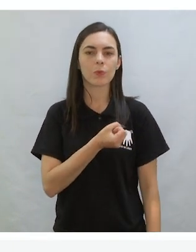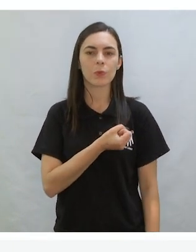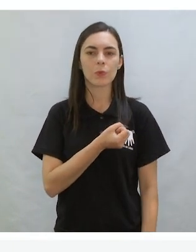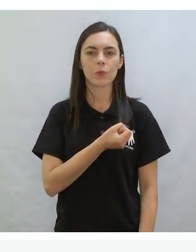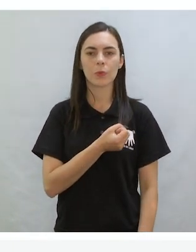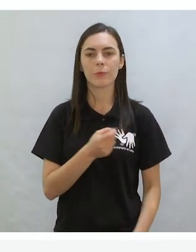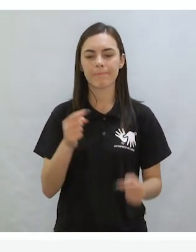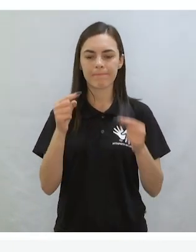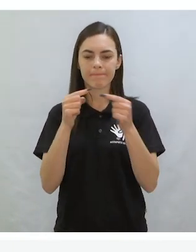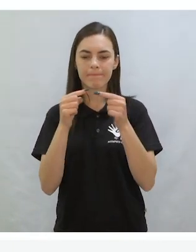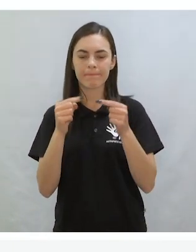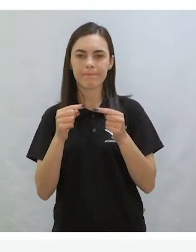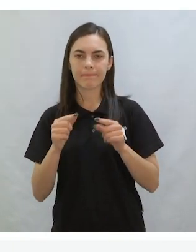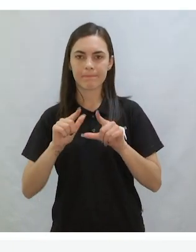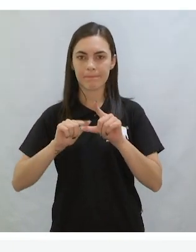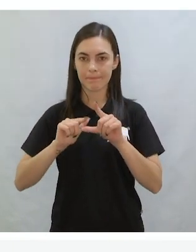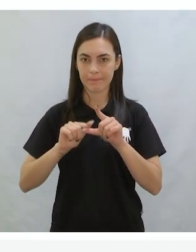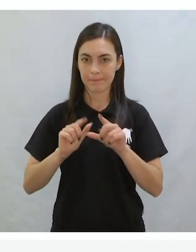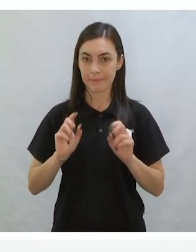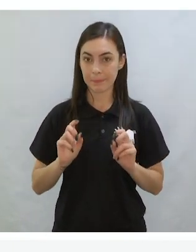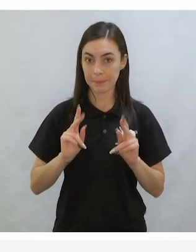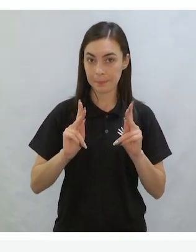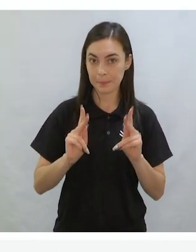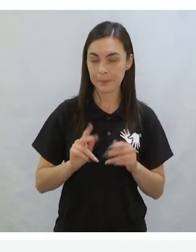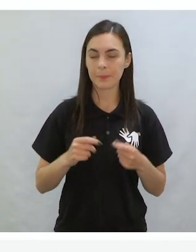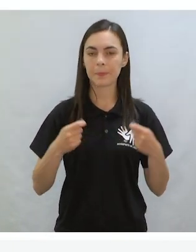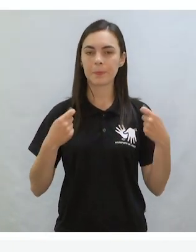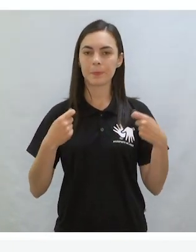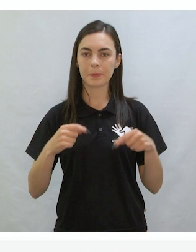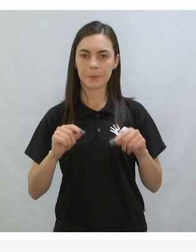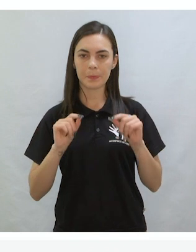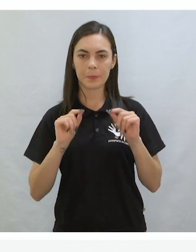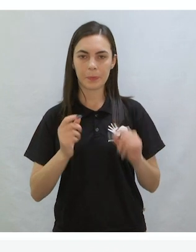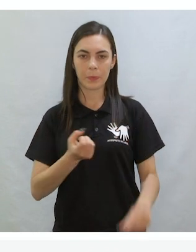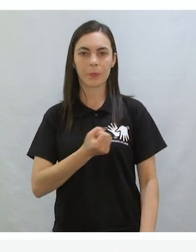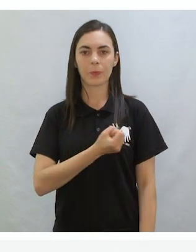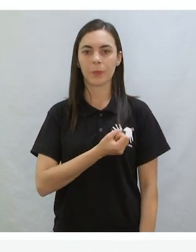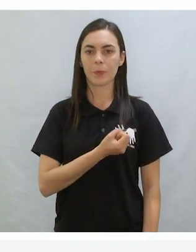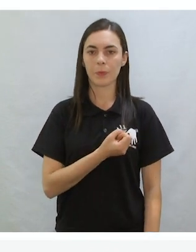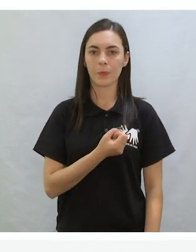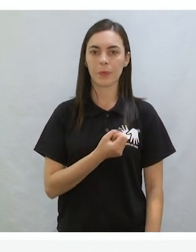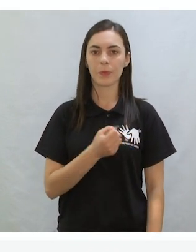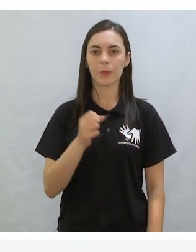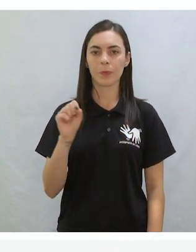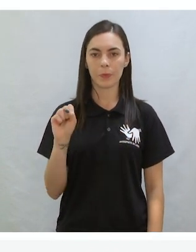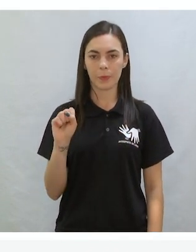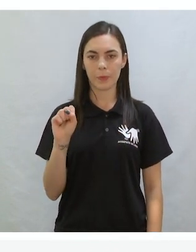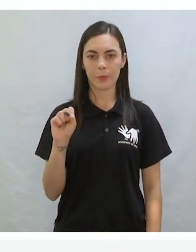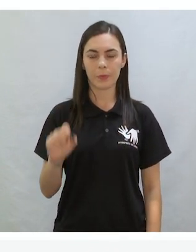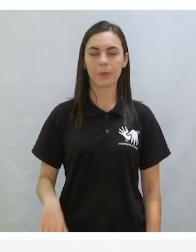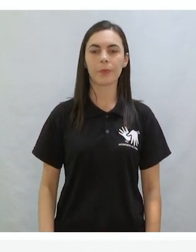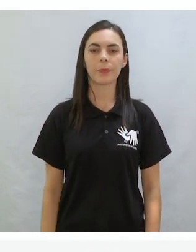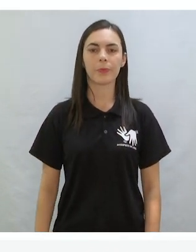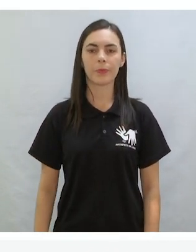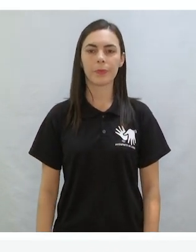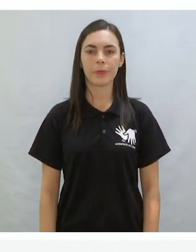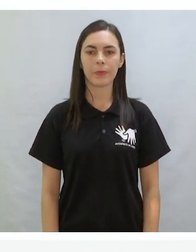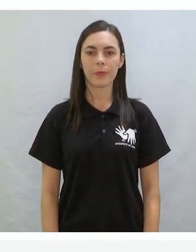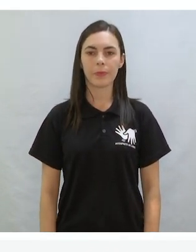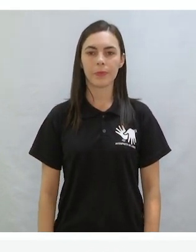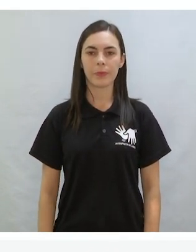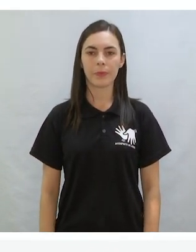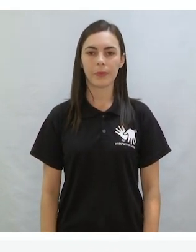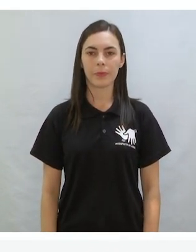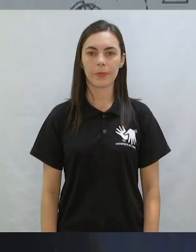que formam as letras, ok? Então, nós vamos precisar do número 8.